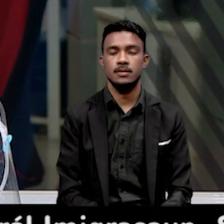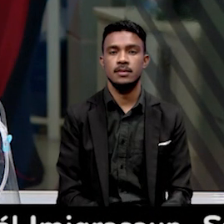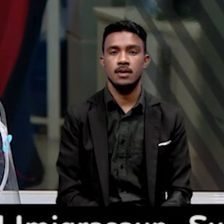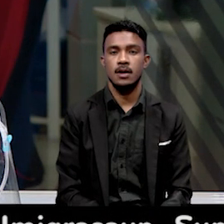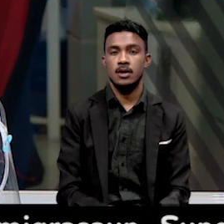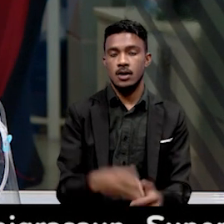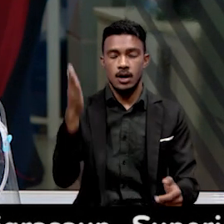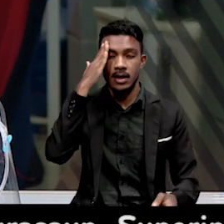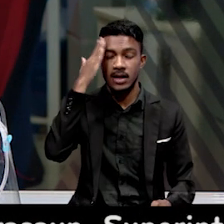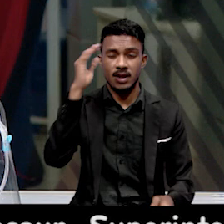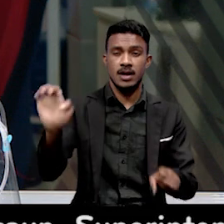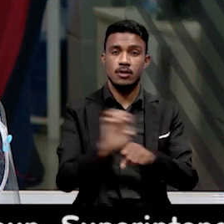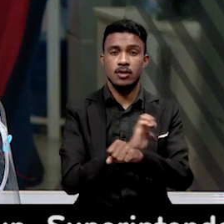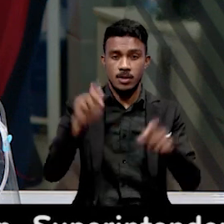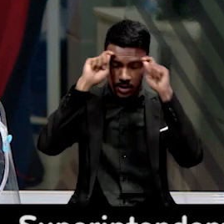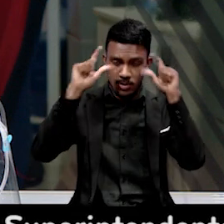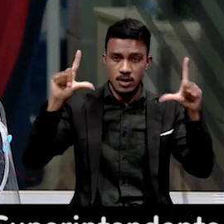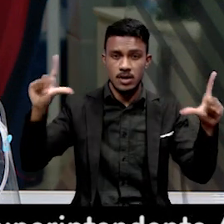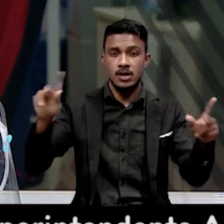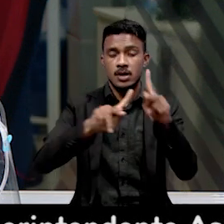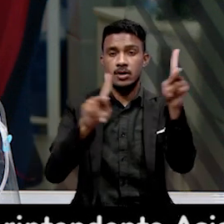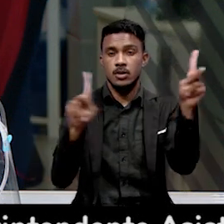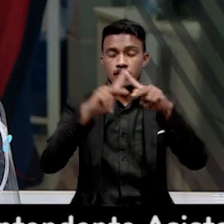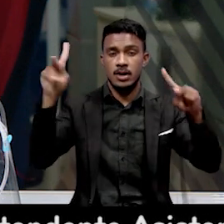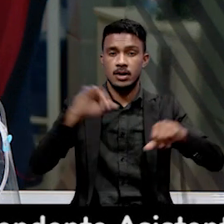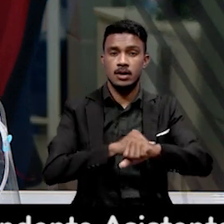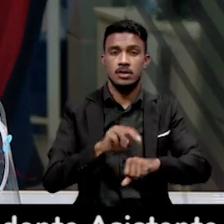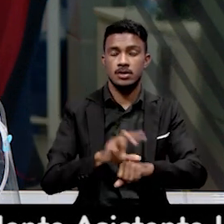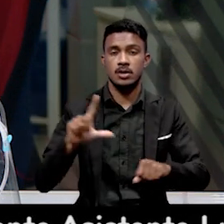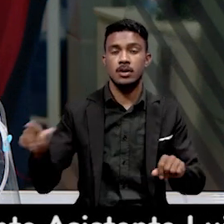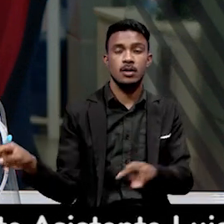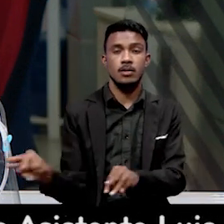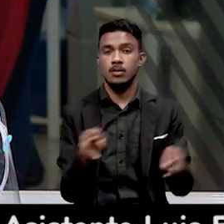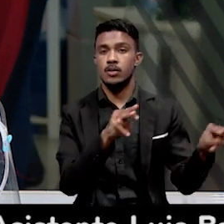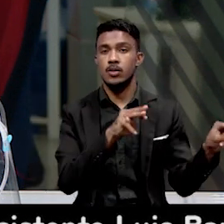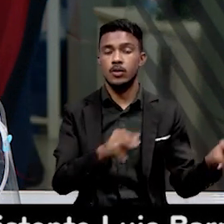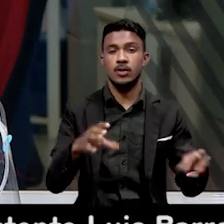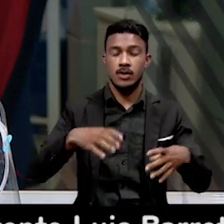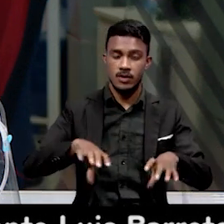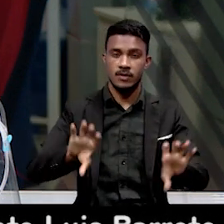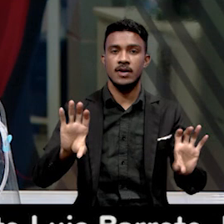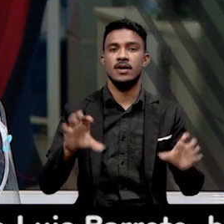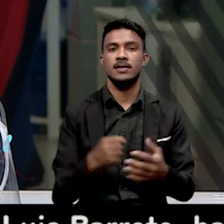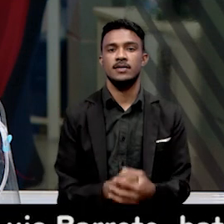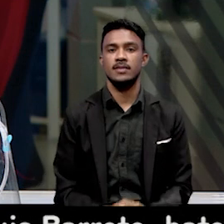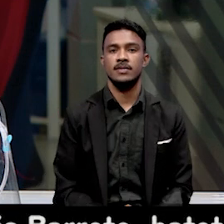Auto diversifica a economia Timor-Leste, companhia internacional precisa muda estatuto da empresa nacional.